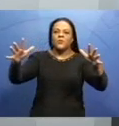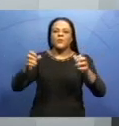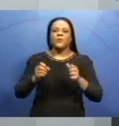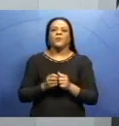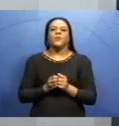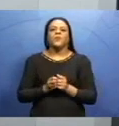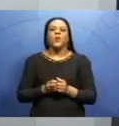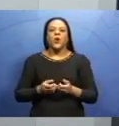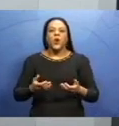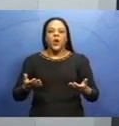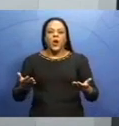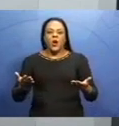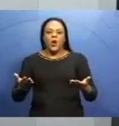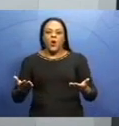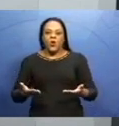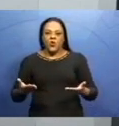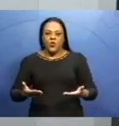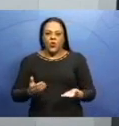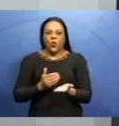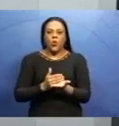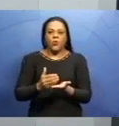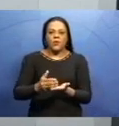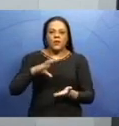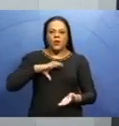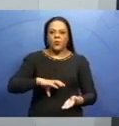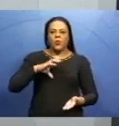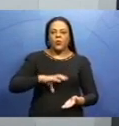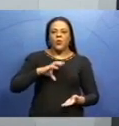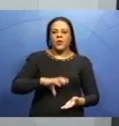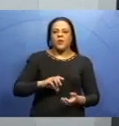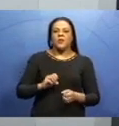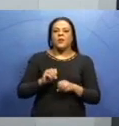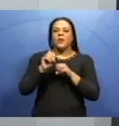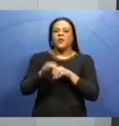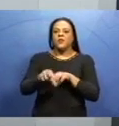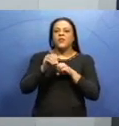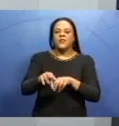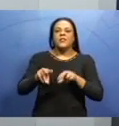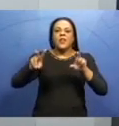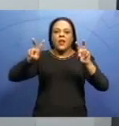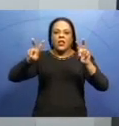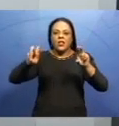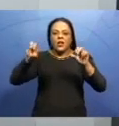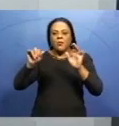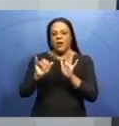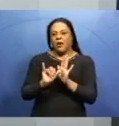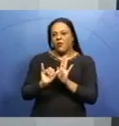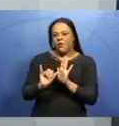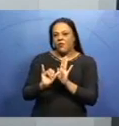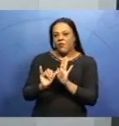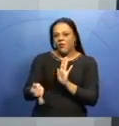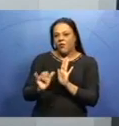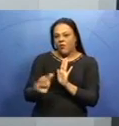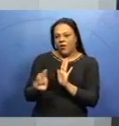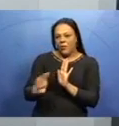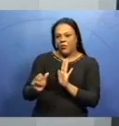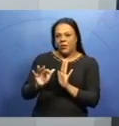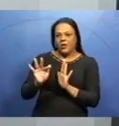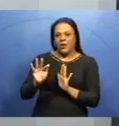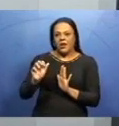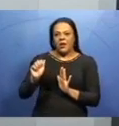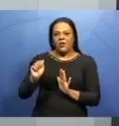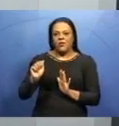vamos começar com português, eu vou trabalhar com vocês fábulas. E depois nós vamos